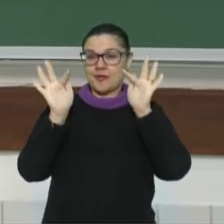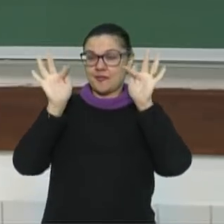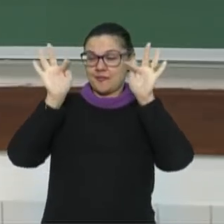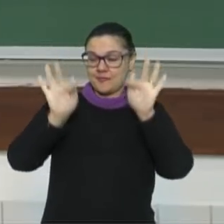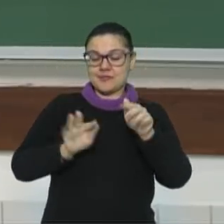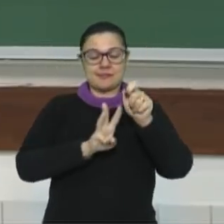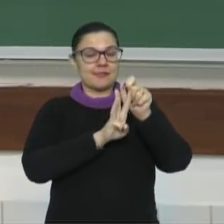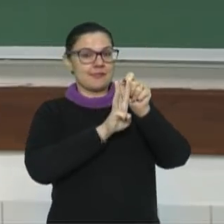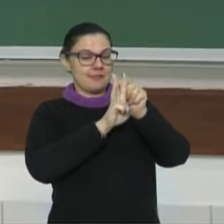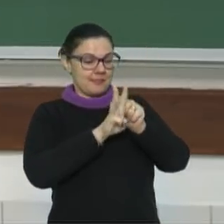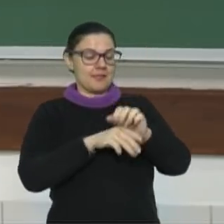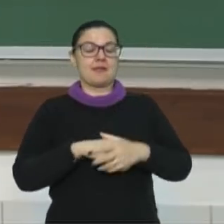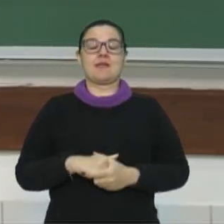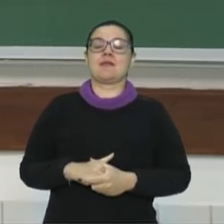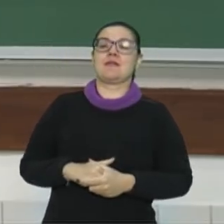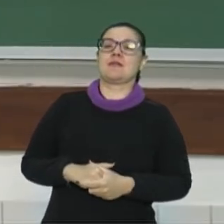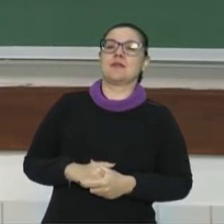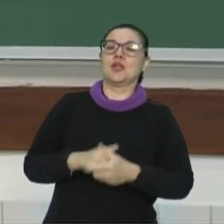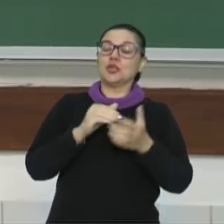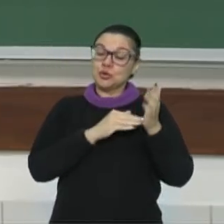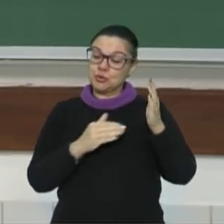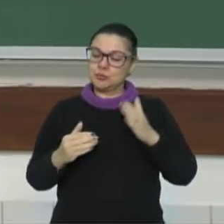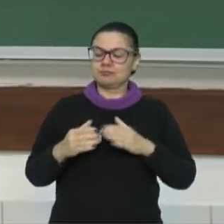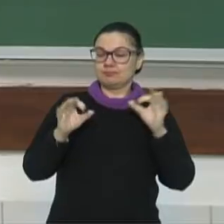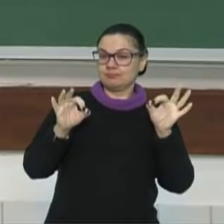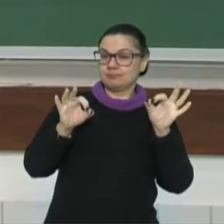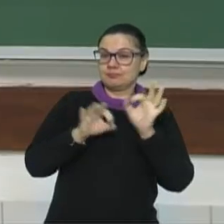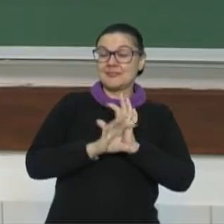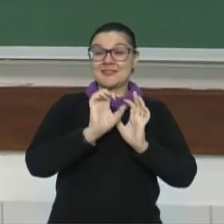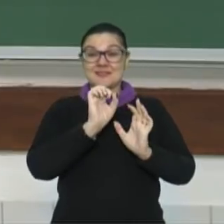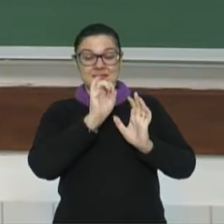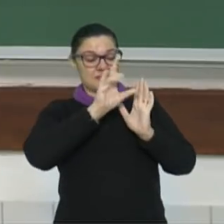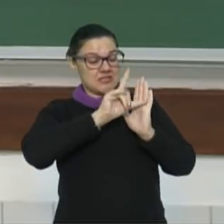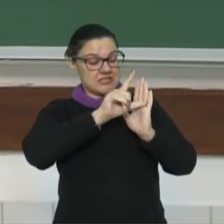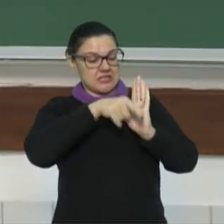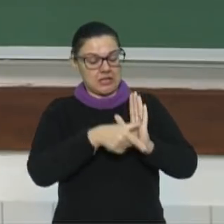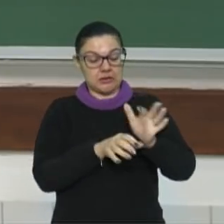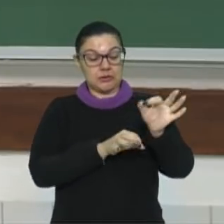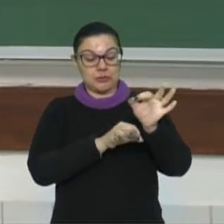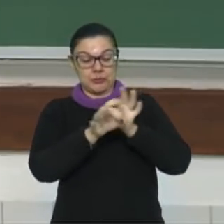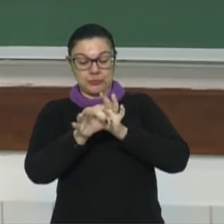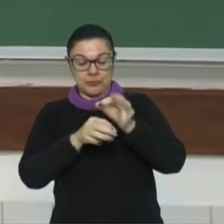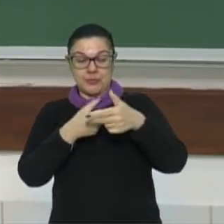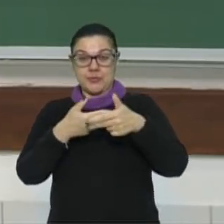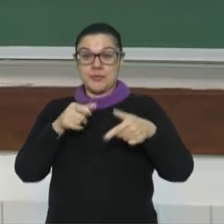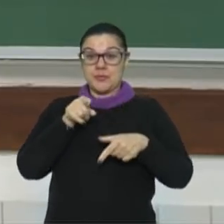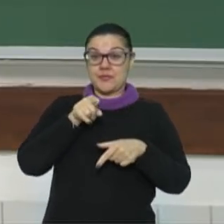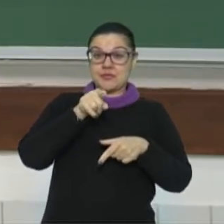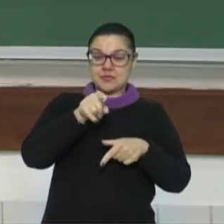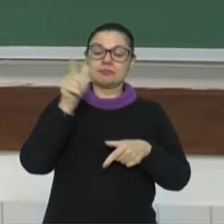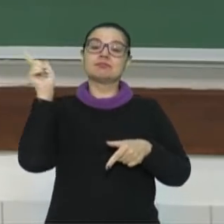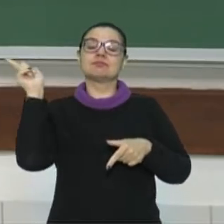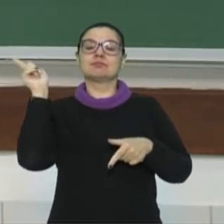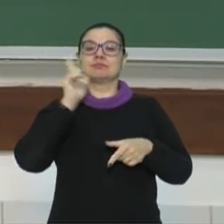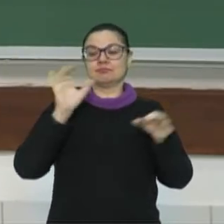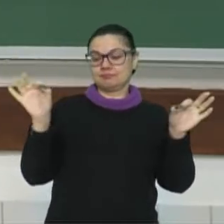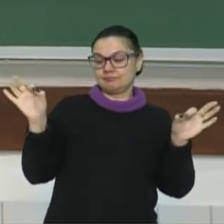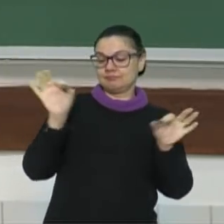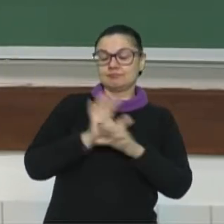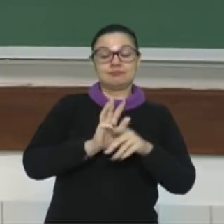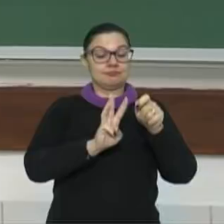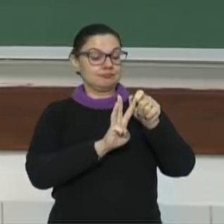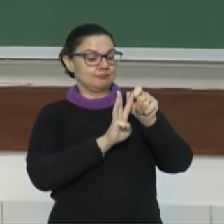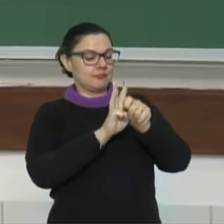o trimestre, então tem que estar tudo em dia, se você está atrasado, coloca em dia as coisas para quê? Para que a gente possa fechar esse